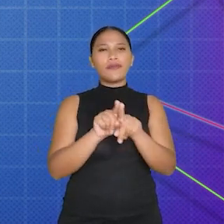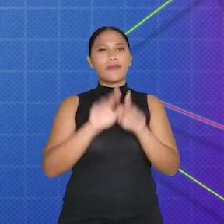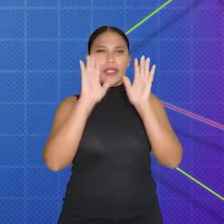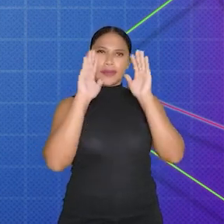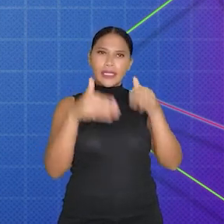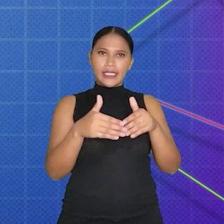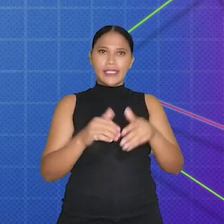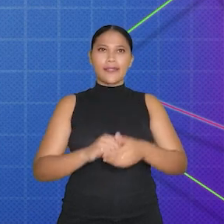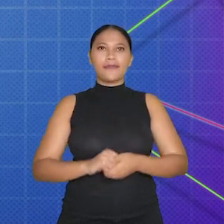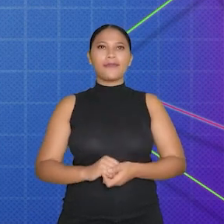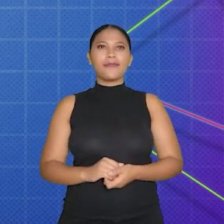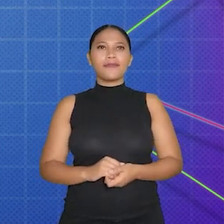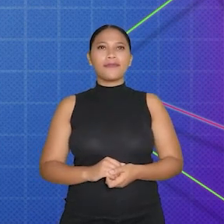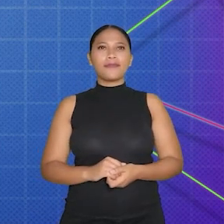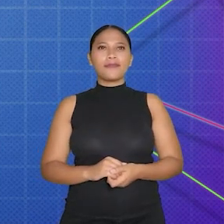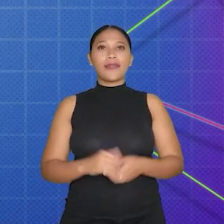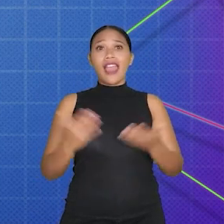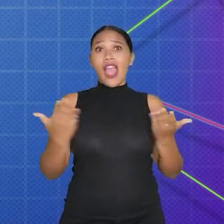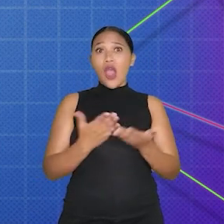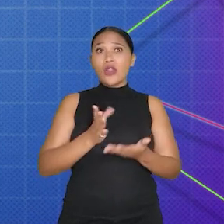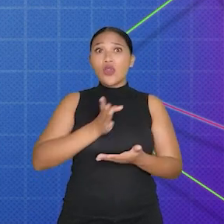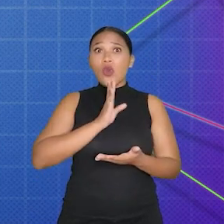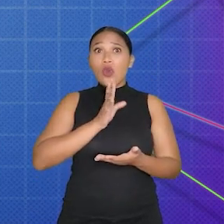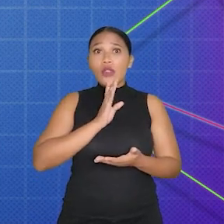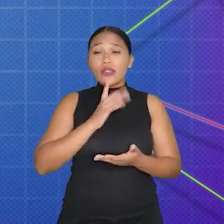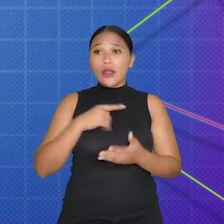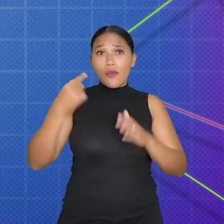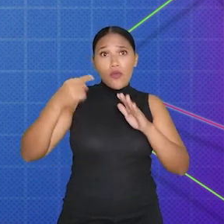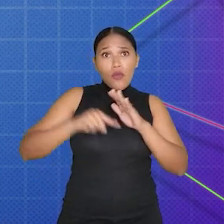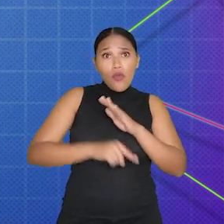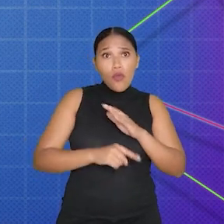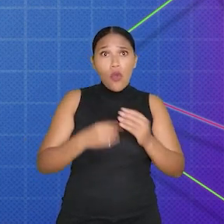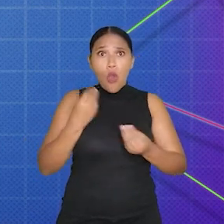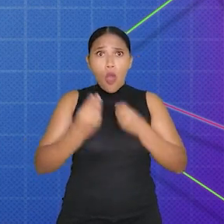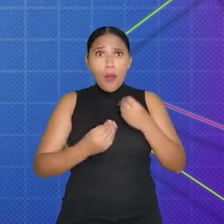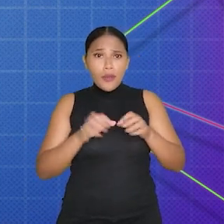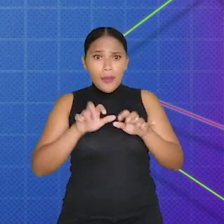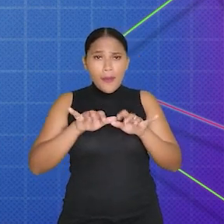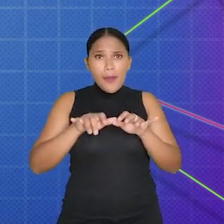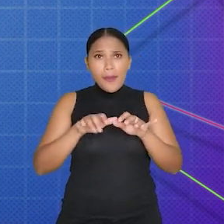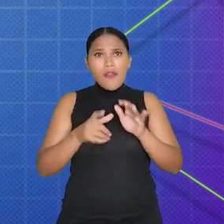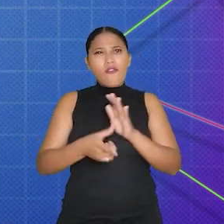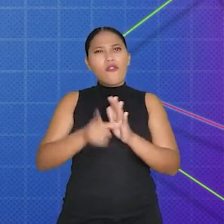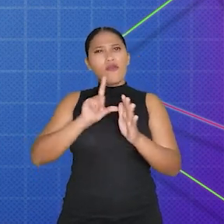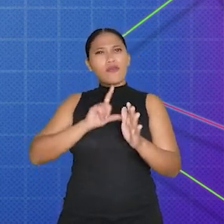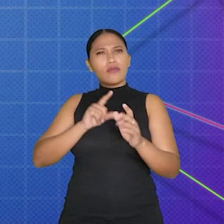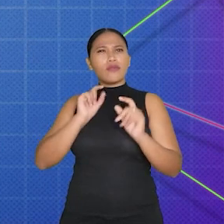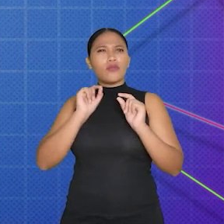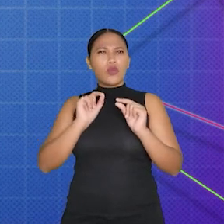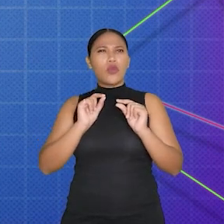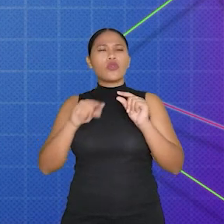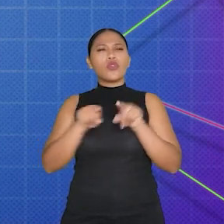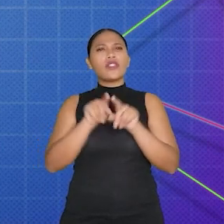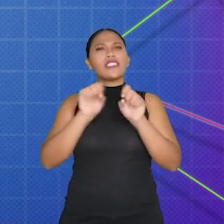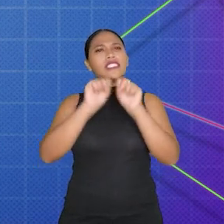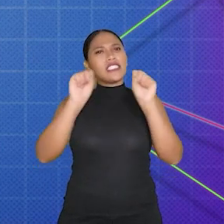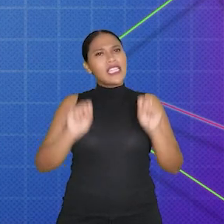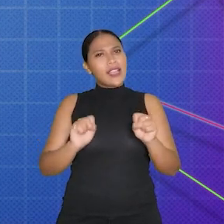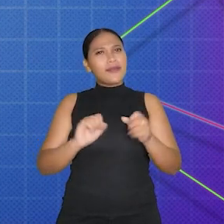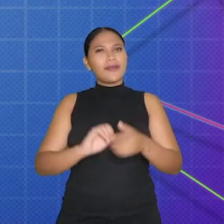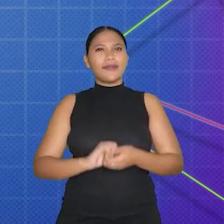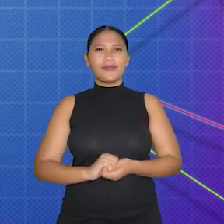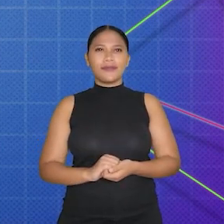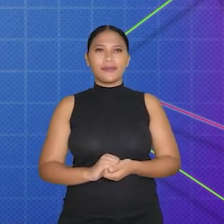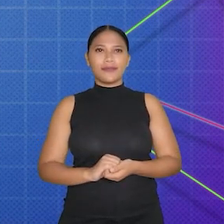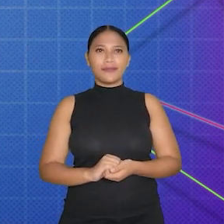e obter informações mais precisas. Agora que já conhecemos a fundo sobre navegação na internet, vamos voltar um pouco dentro dos